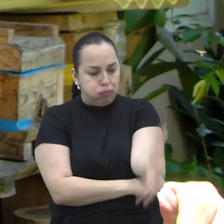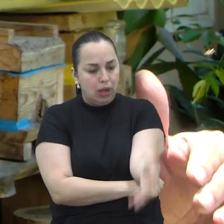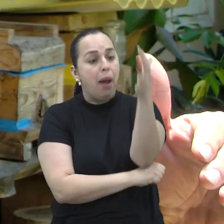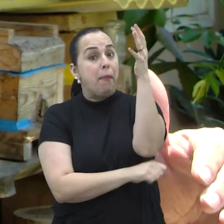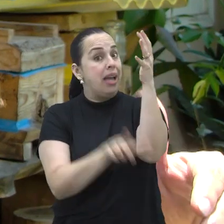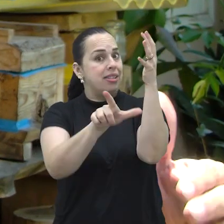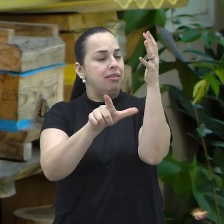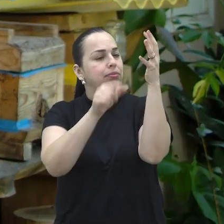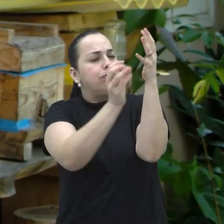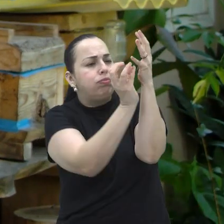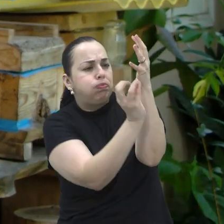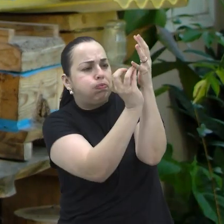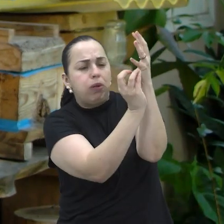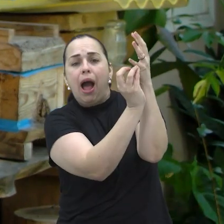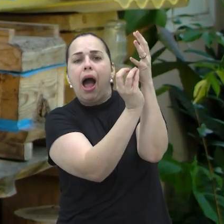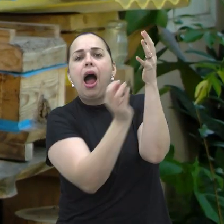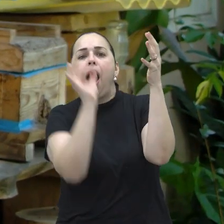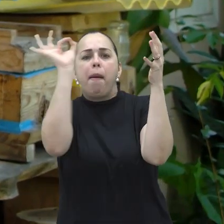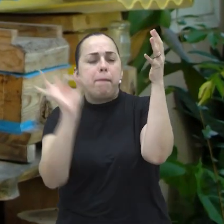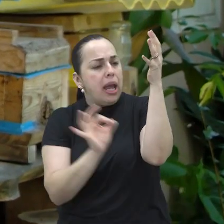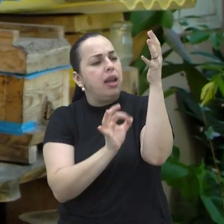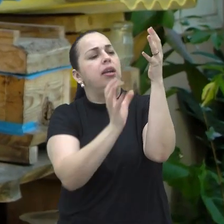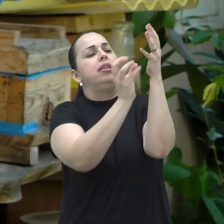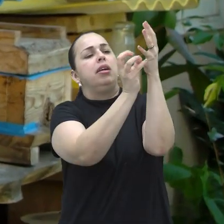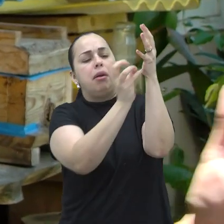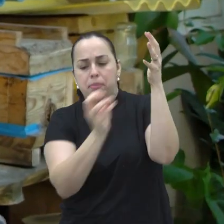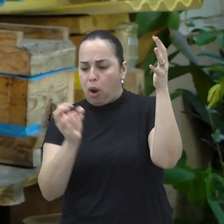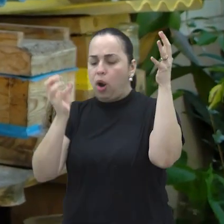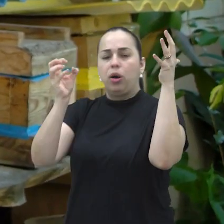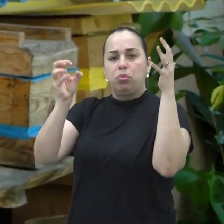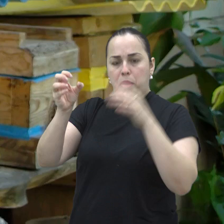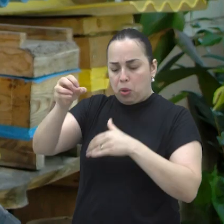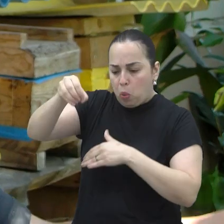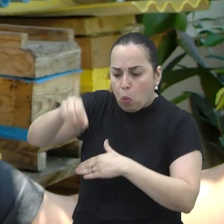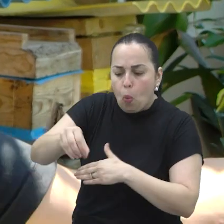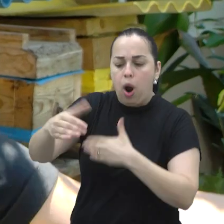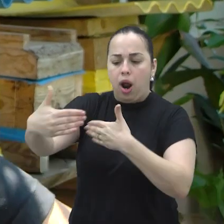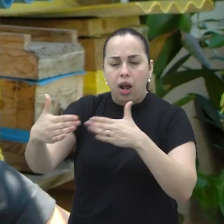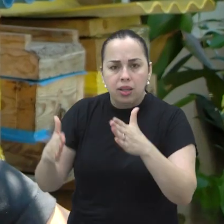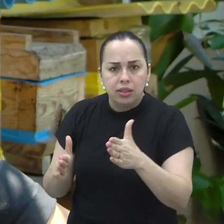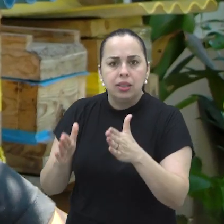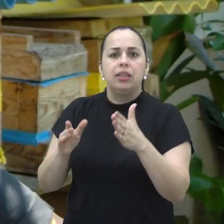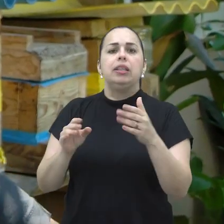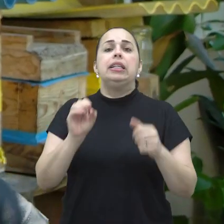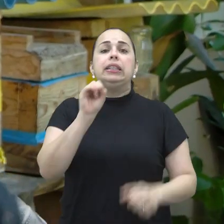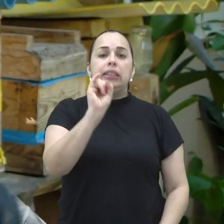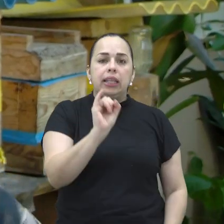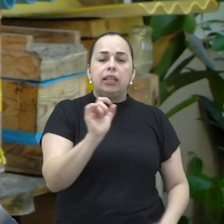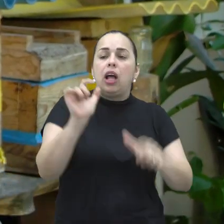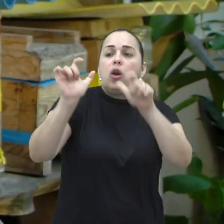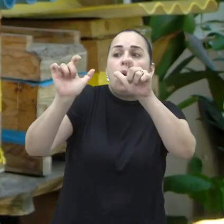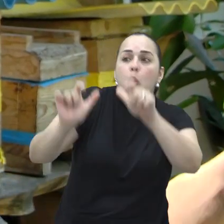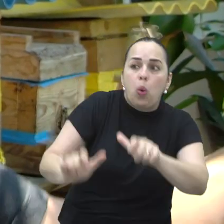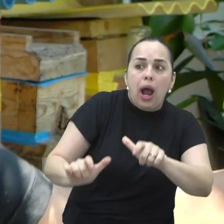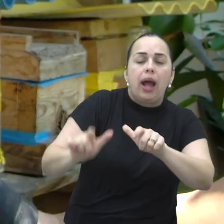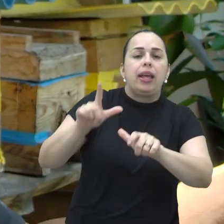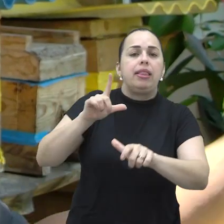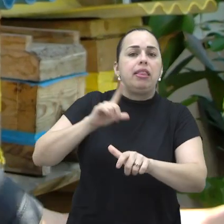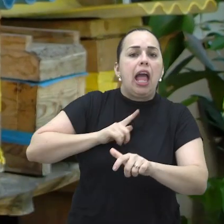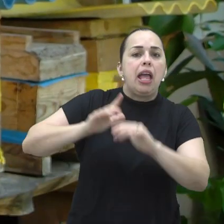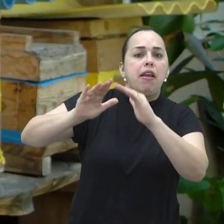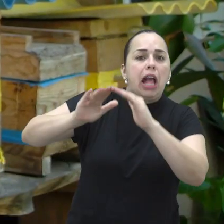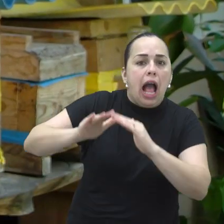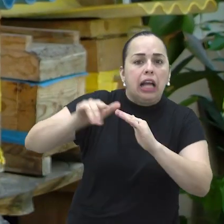quando ocorre também algum tipo de supressão onde seja encontrado que tenha a presença da abelha morando